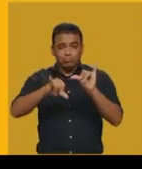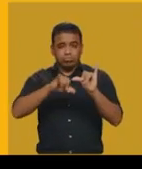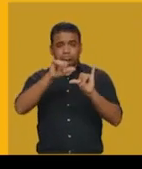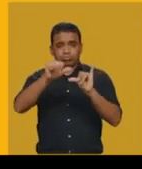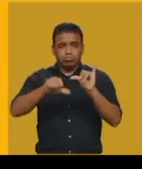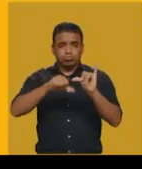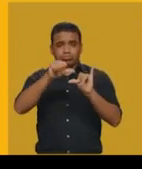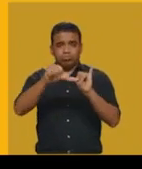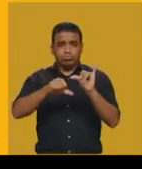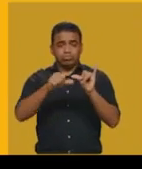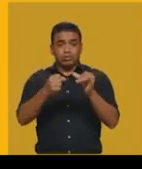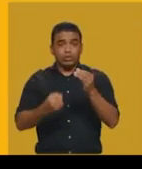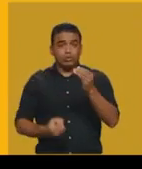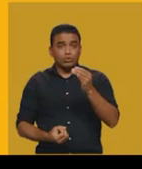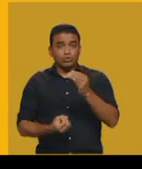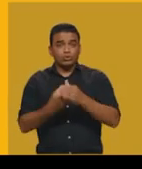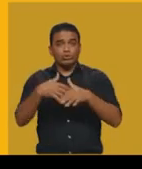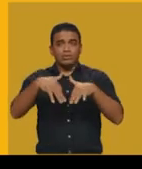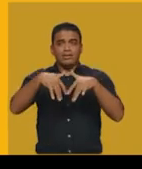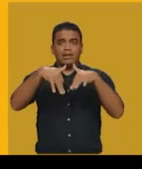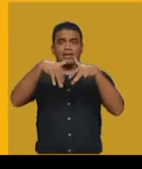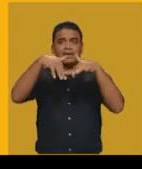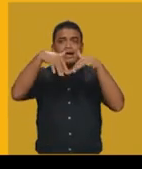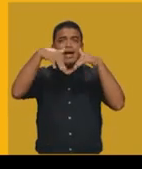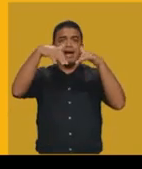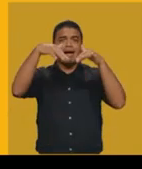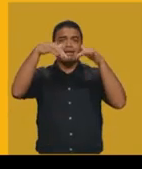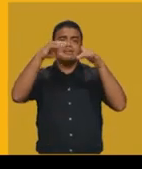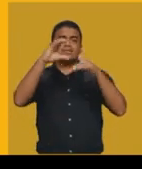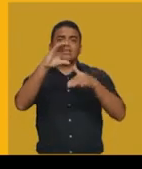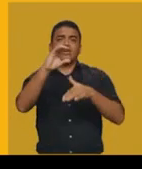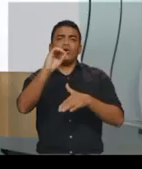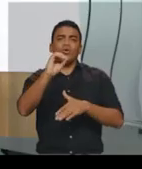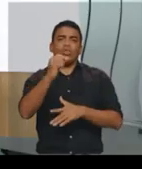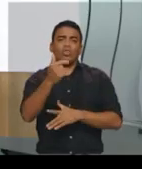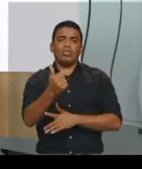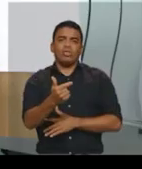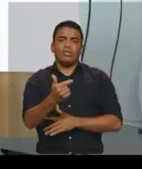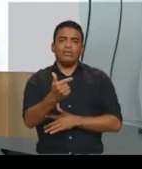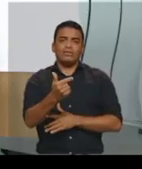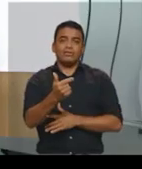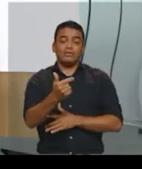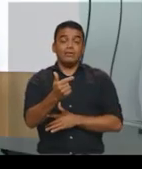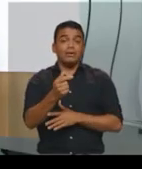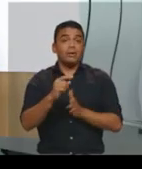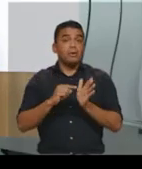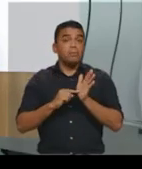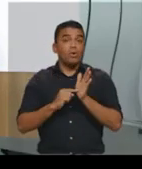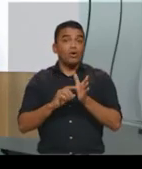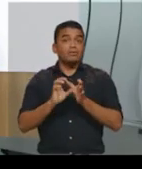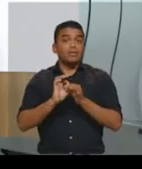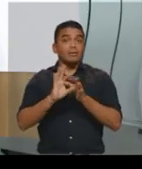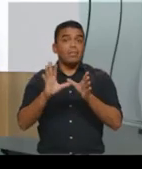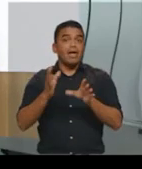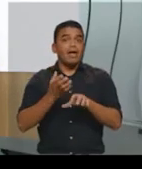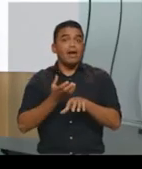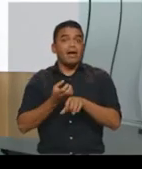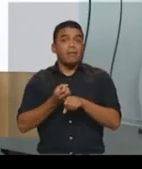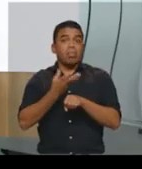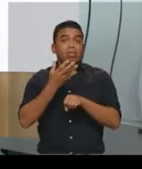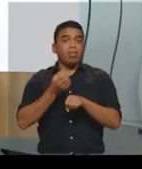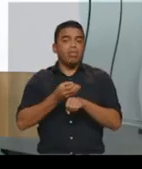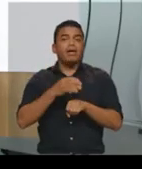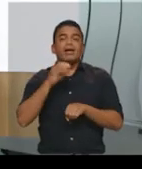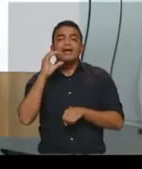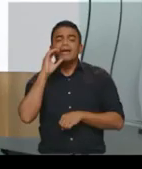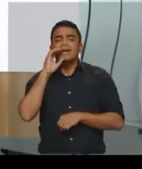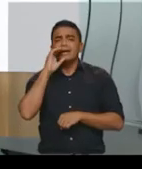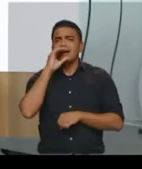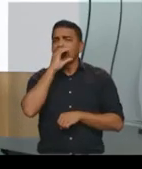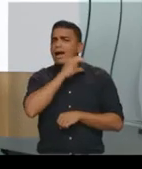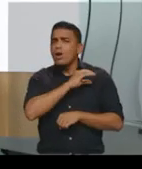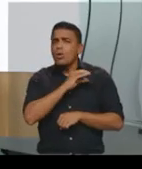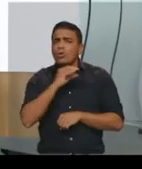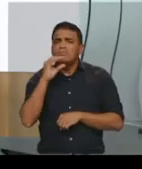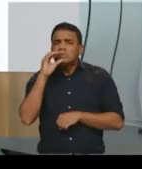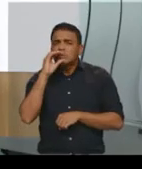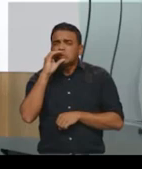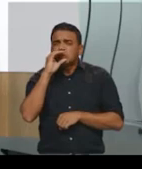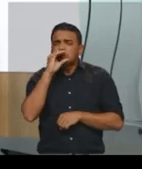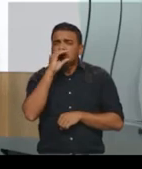e vai liberar energia em forma de calor. Esse calor ali não é mais um produto que está sendo